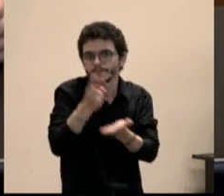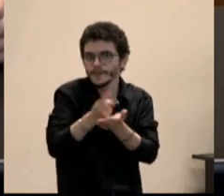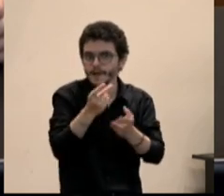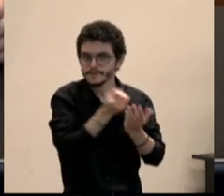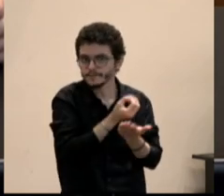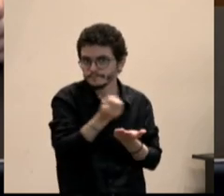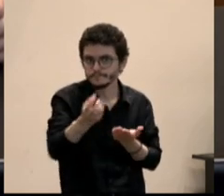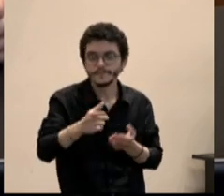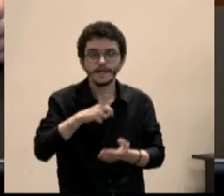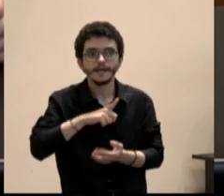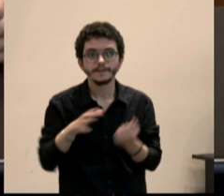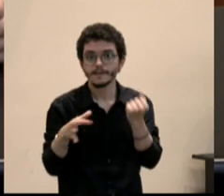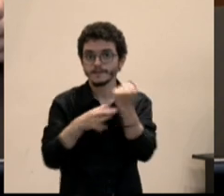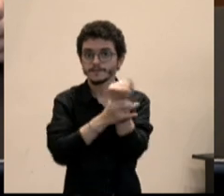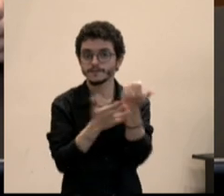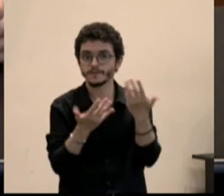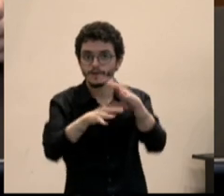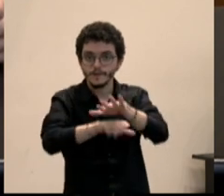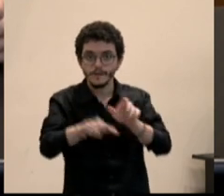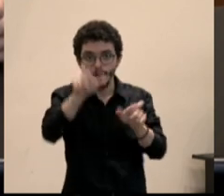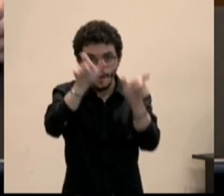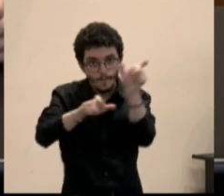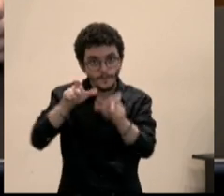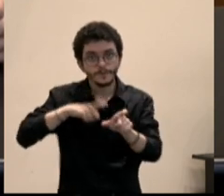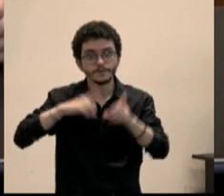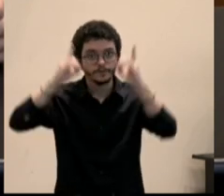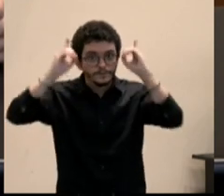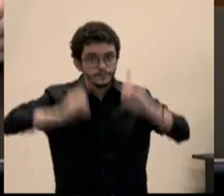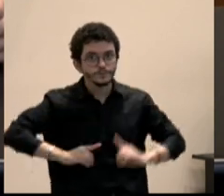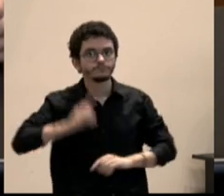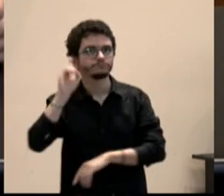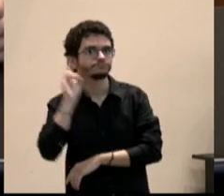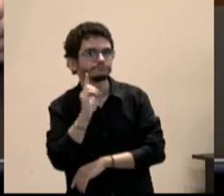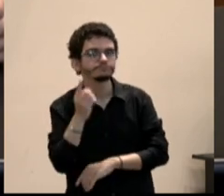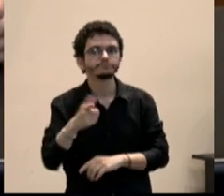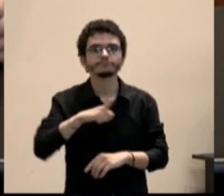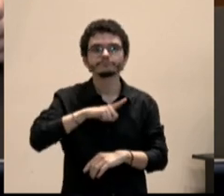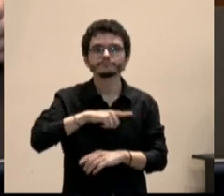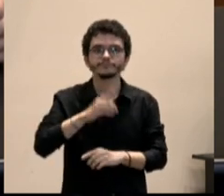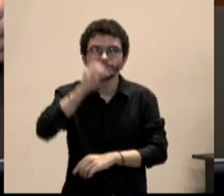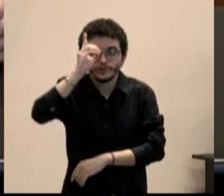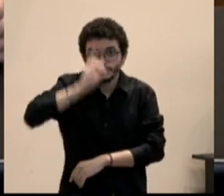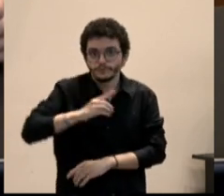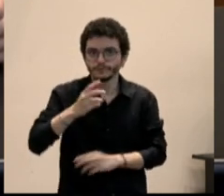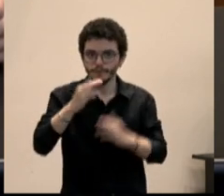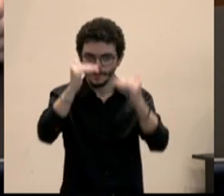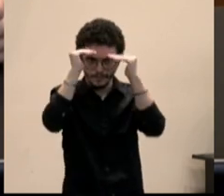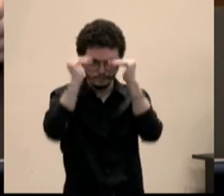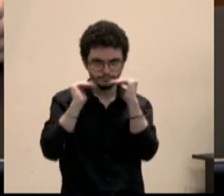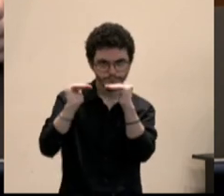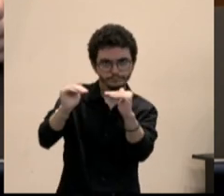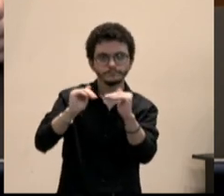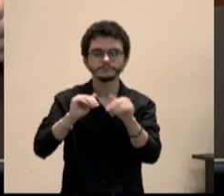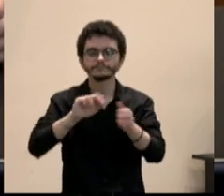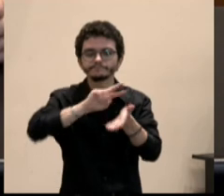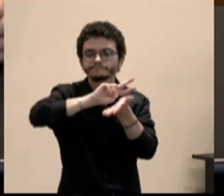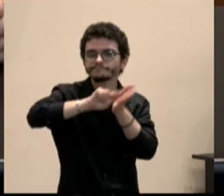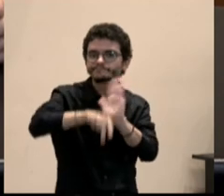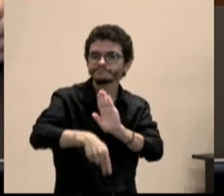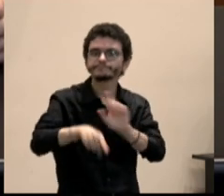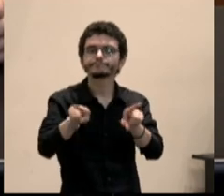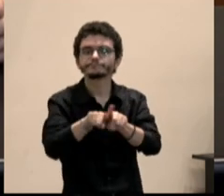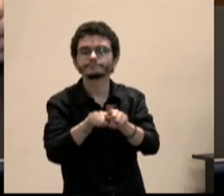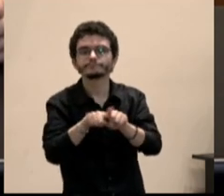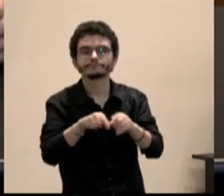das pessoas com deficiência, das pessoas surdas, de garantir o respeito à diversidade e do